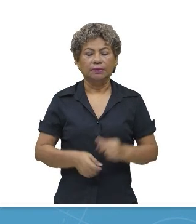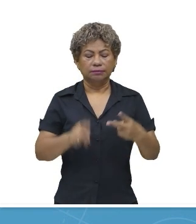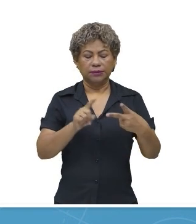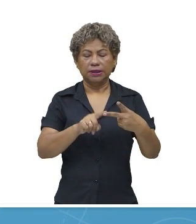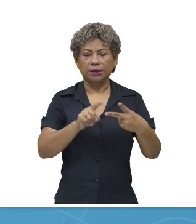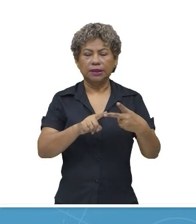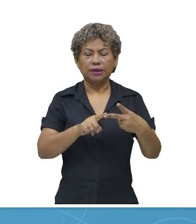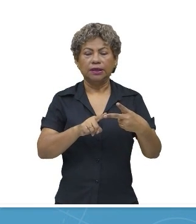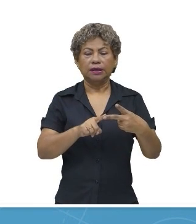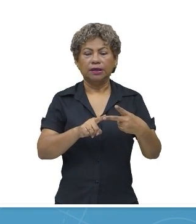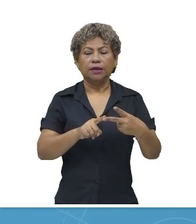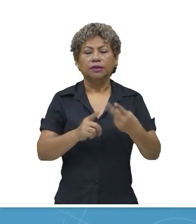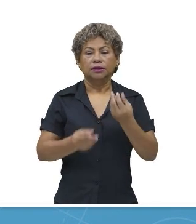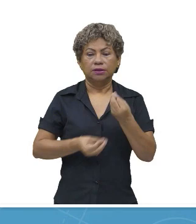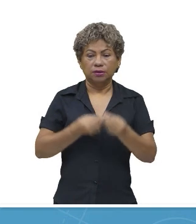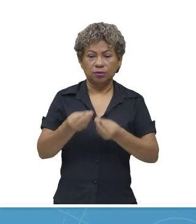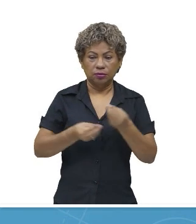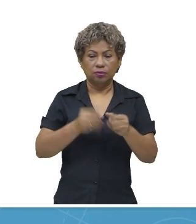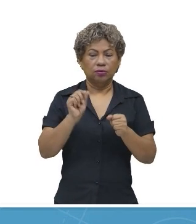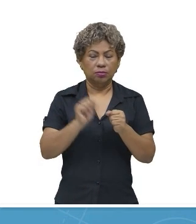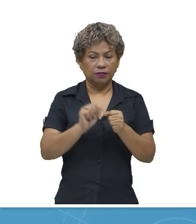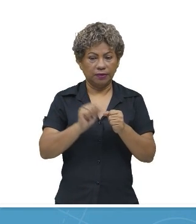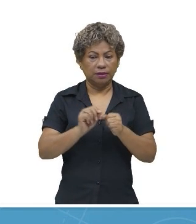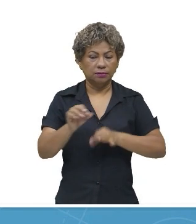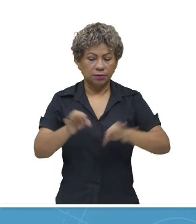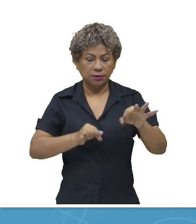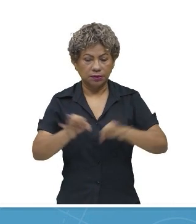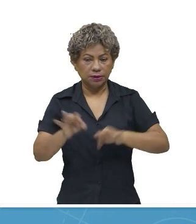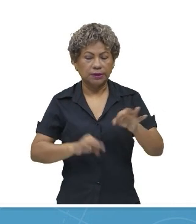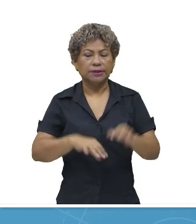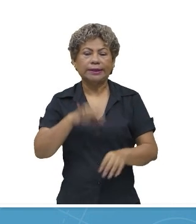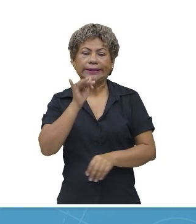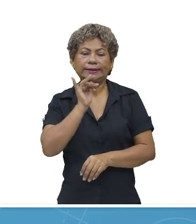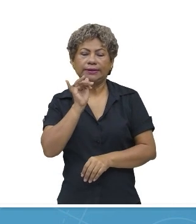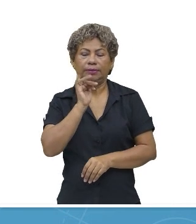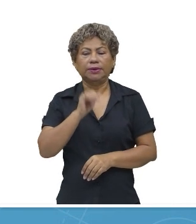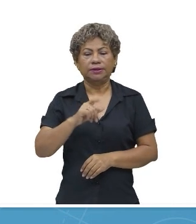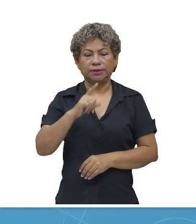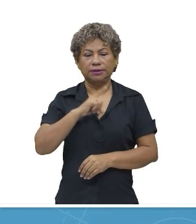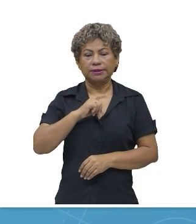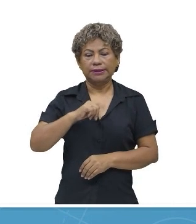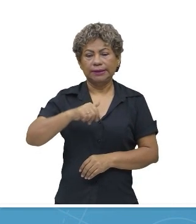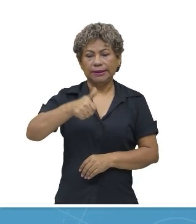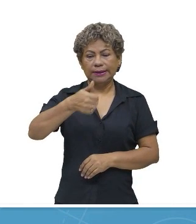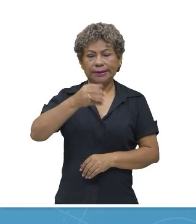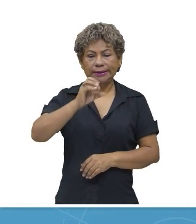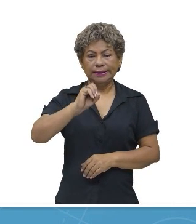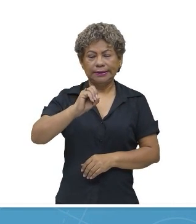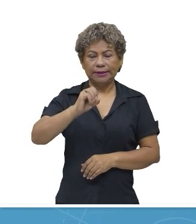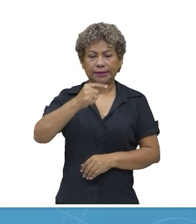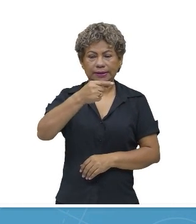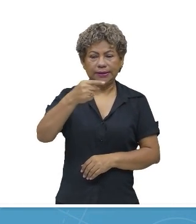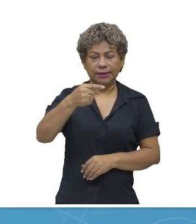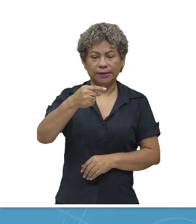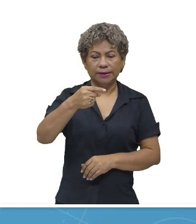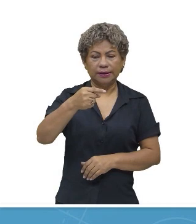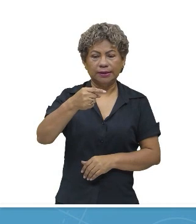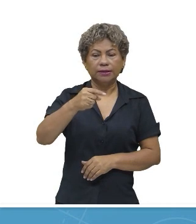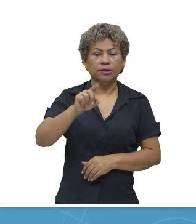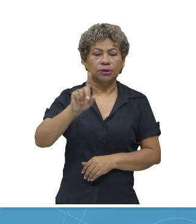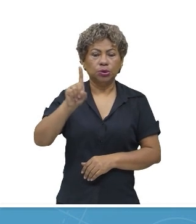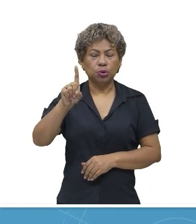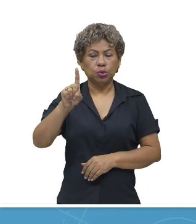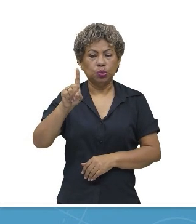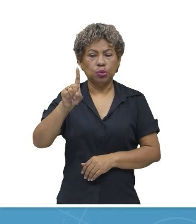maneira é que a gente tem uma divisão, né? Então, a gente tem 10 a menos 1 sobre 10 a menos